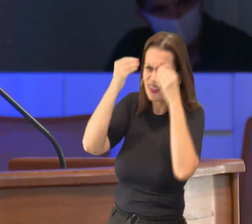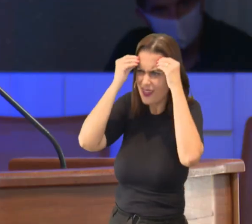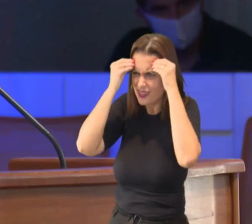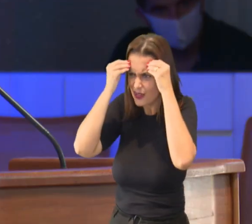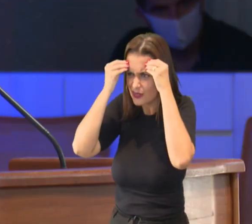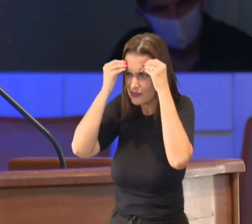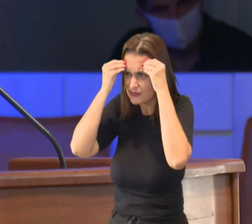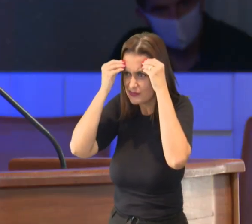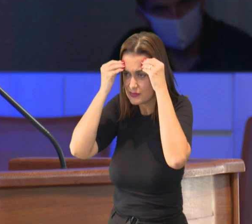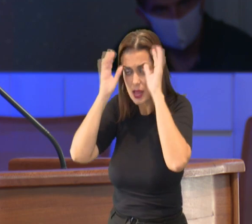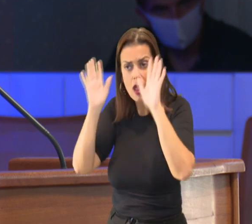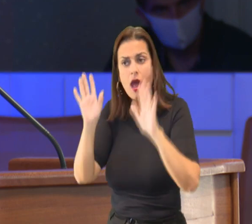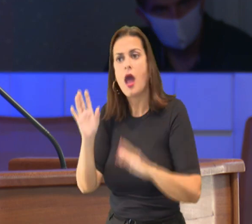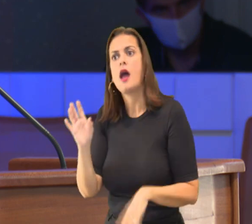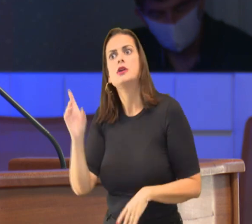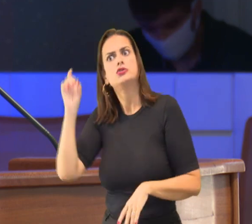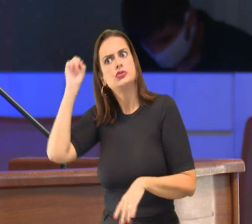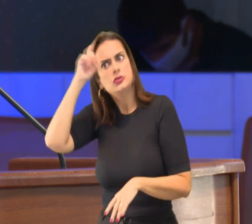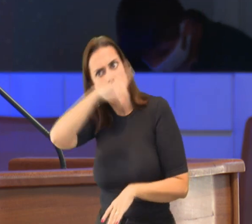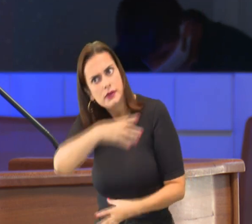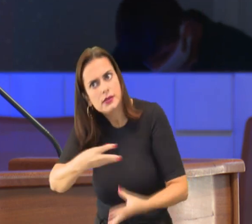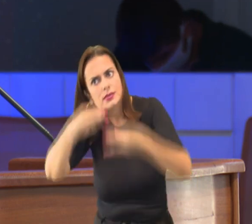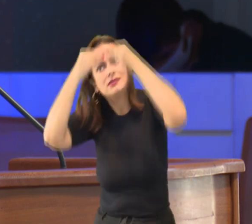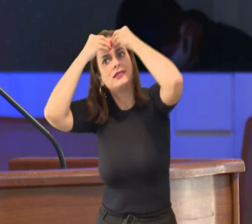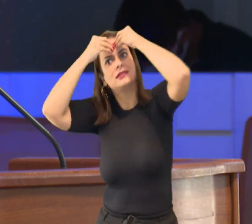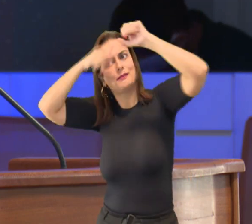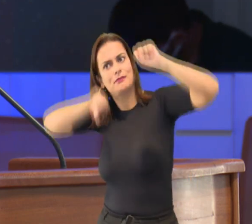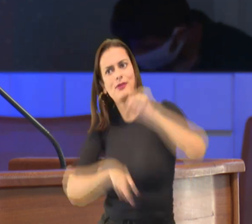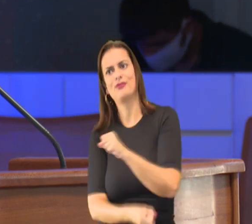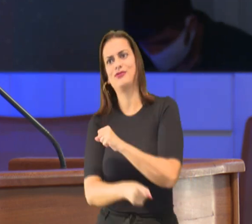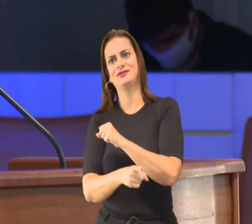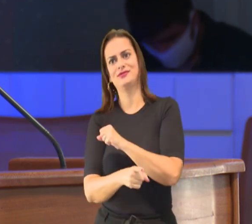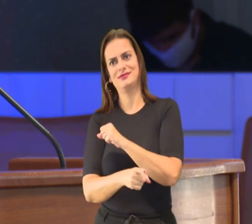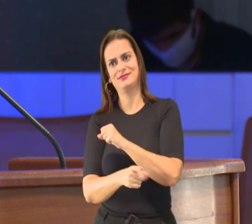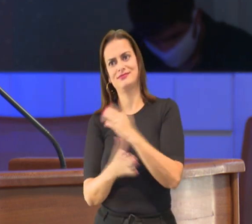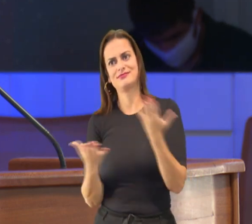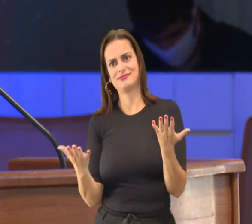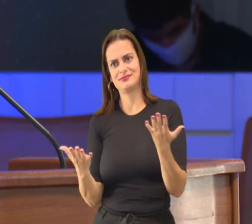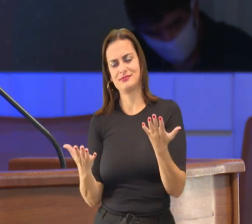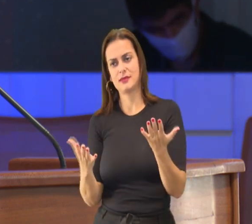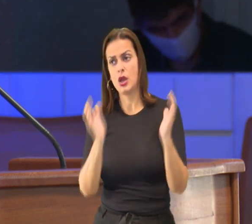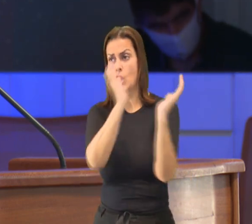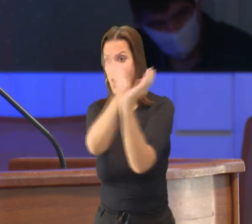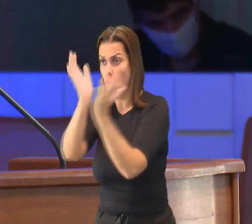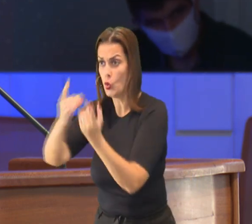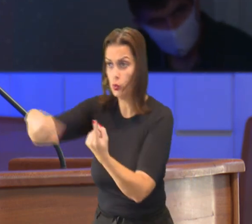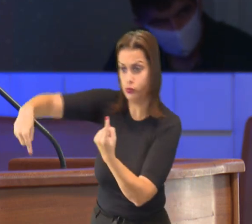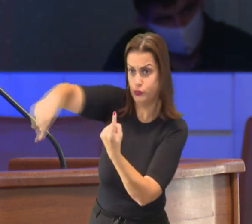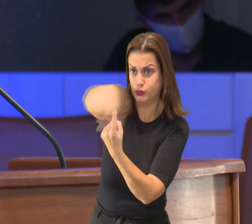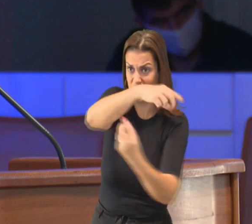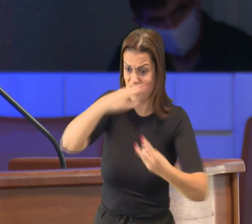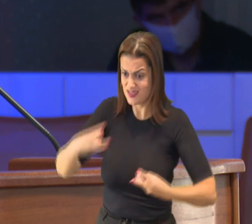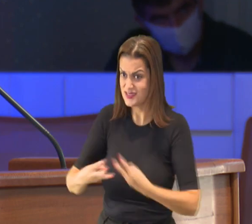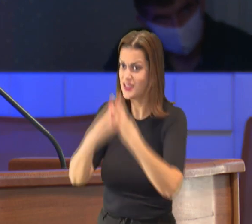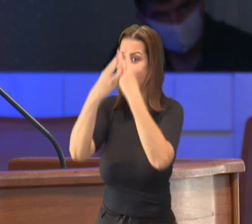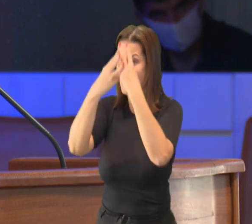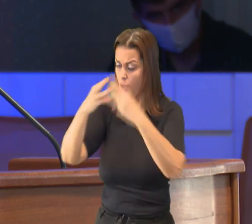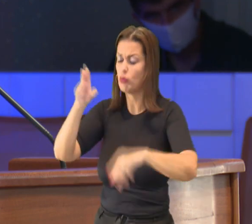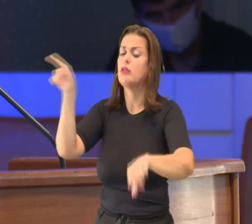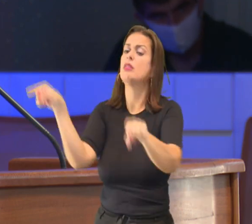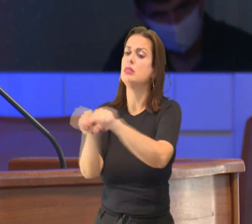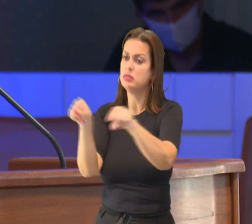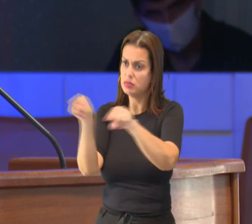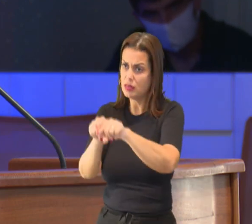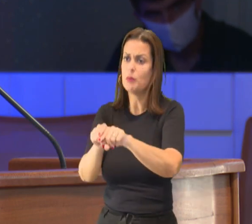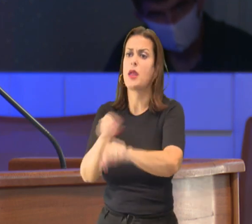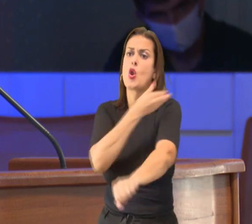Muitas vezes não é fácil entender isto. As nações periféricas a Israel, eles também tinham esse tipo de prática de oferecer aos